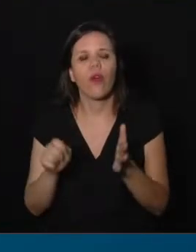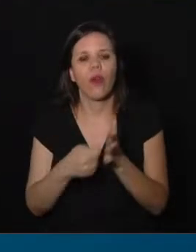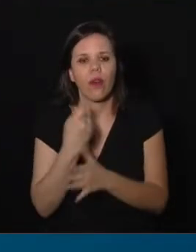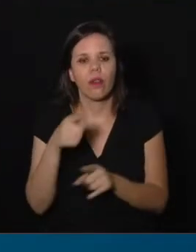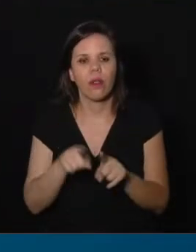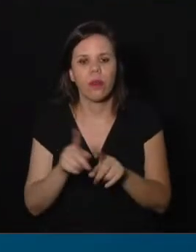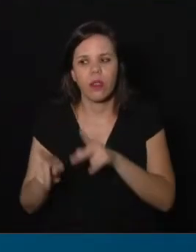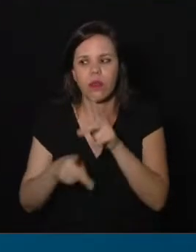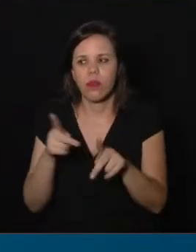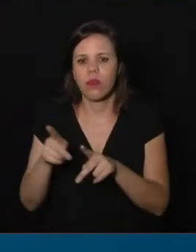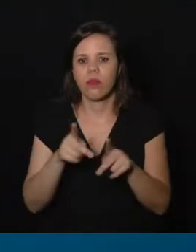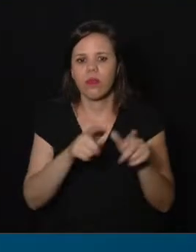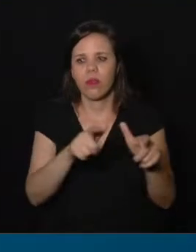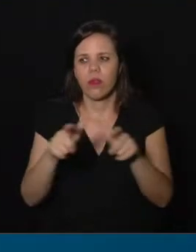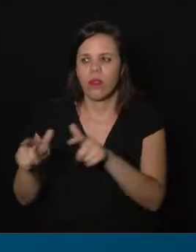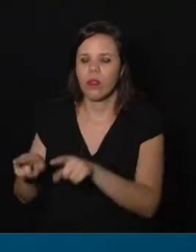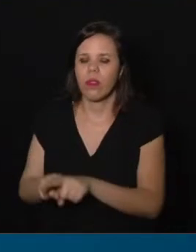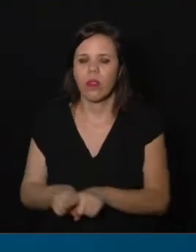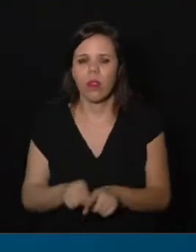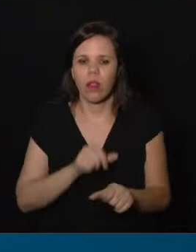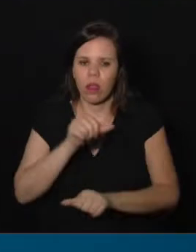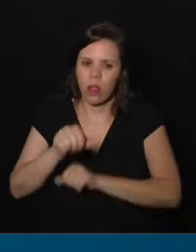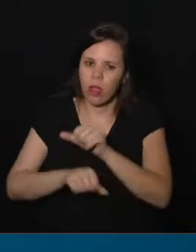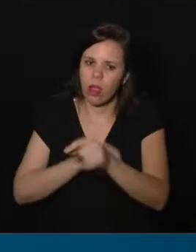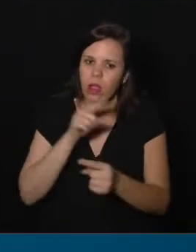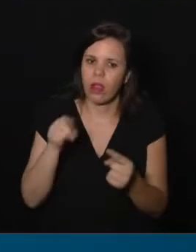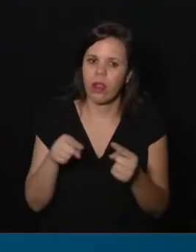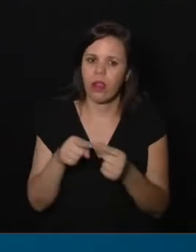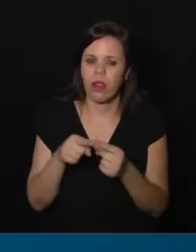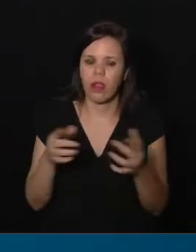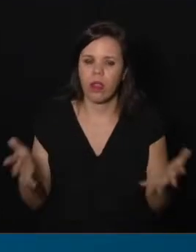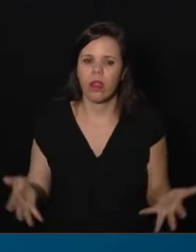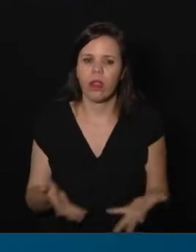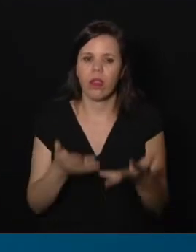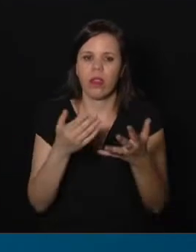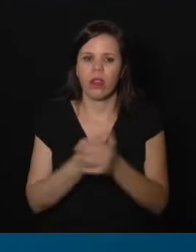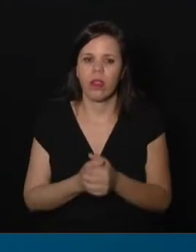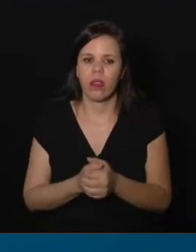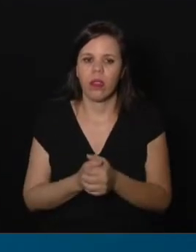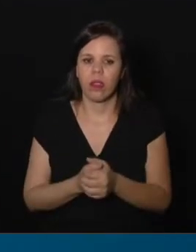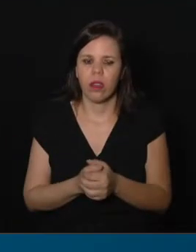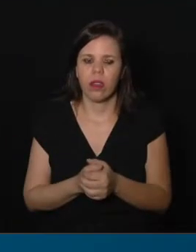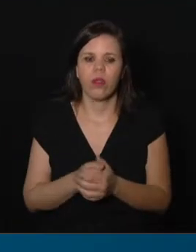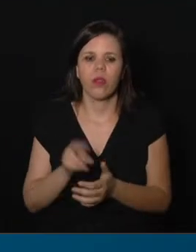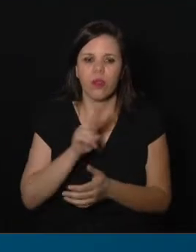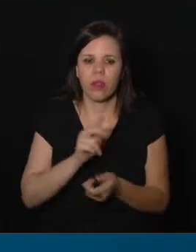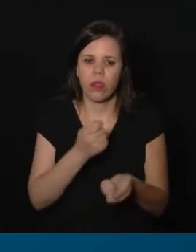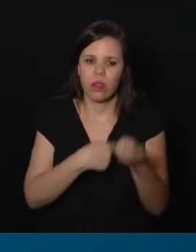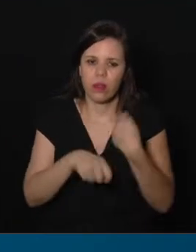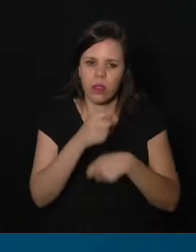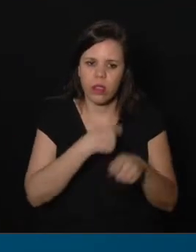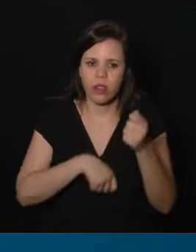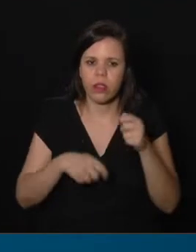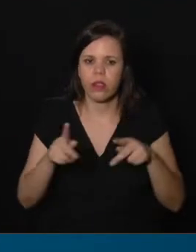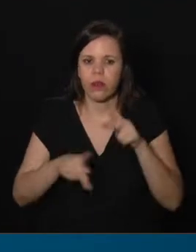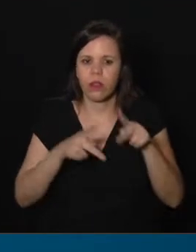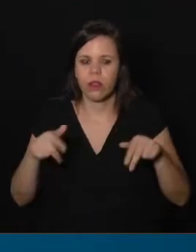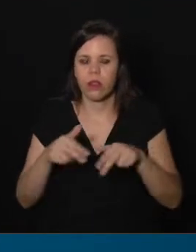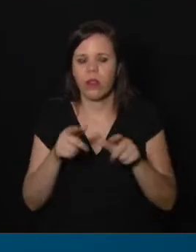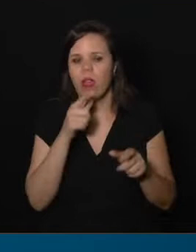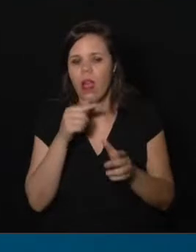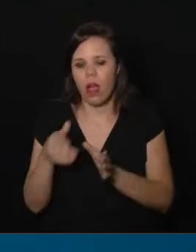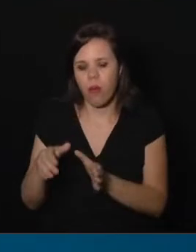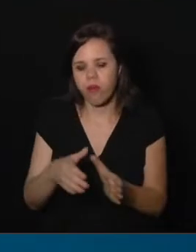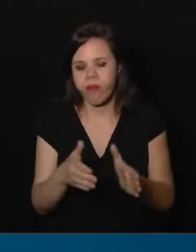estes espaços. A alteração tem o objetivo de instituir servidão administrativa de passagem de águas